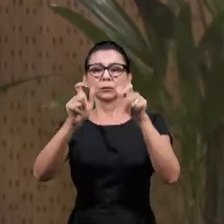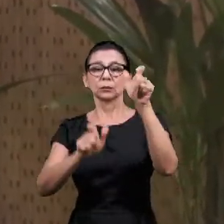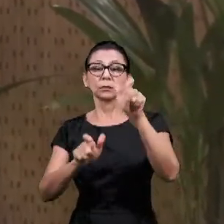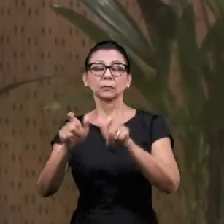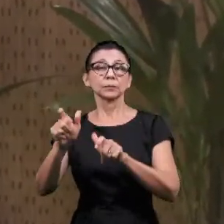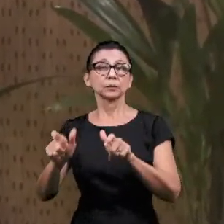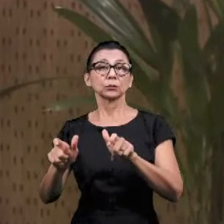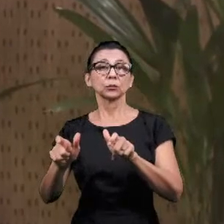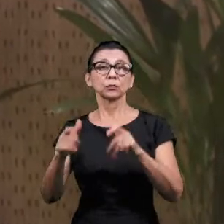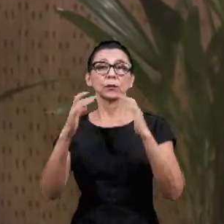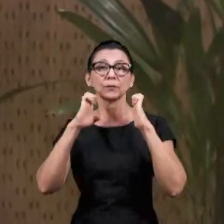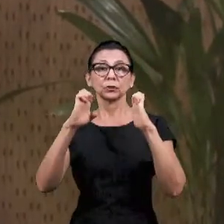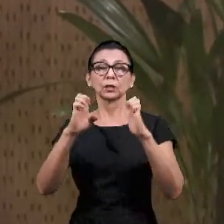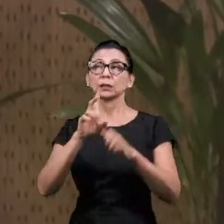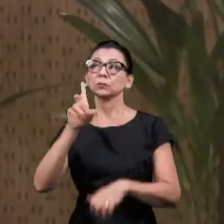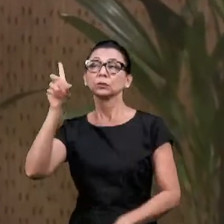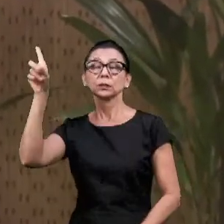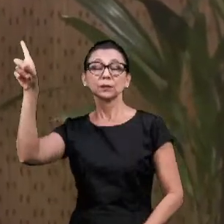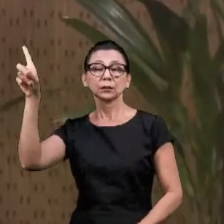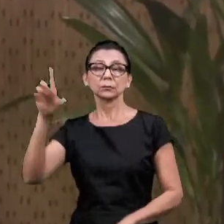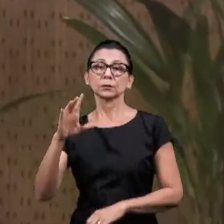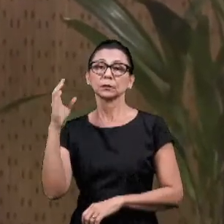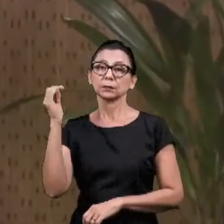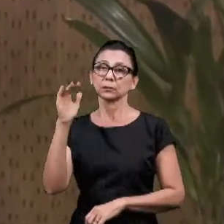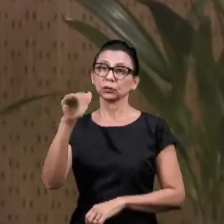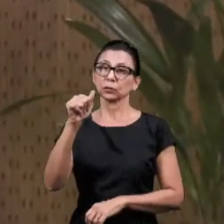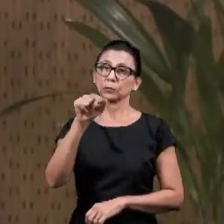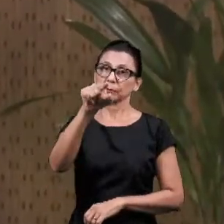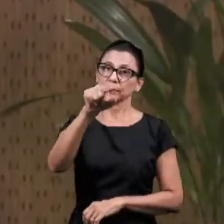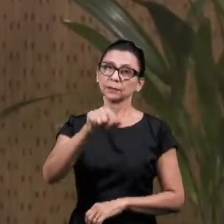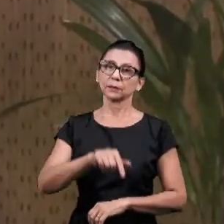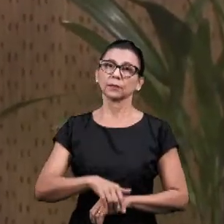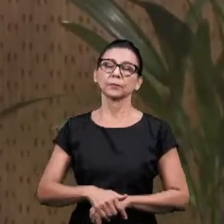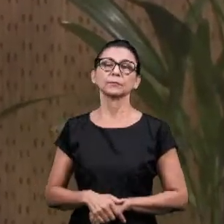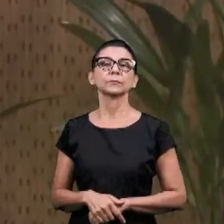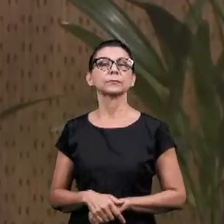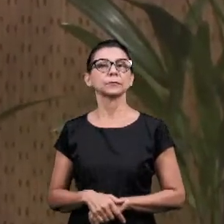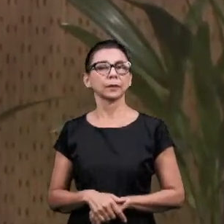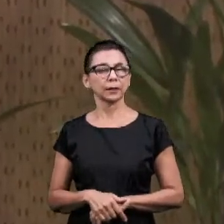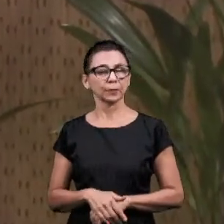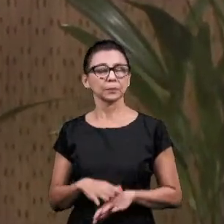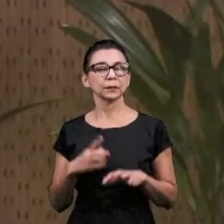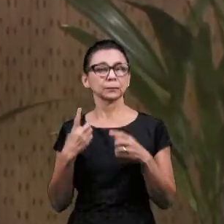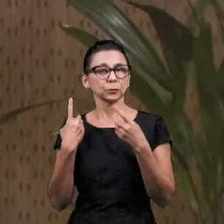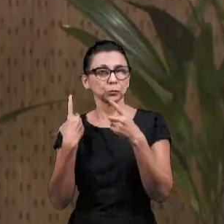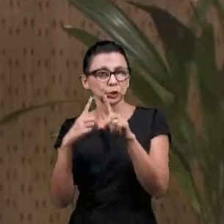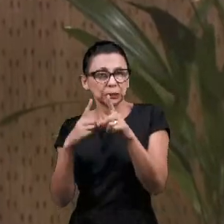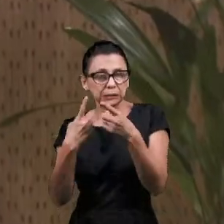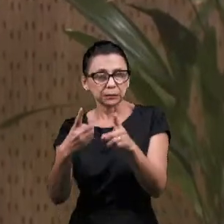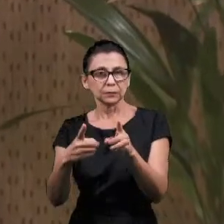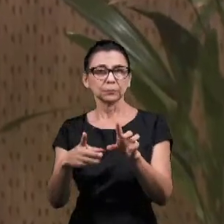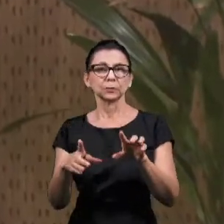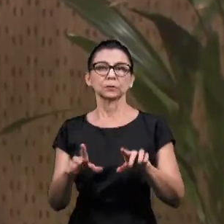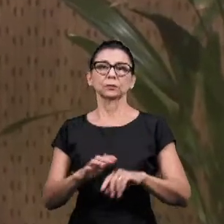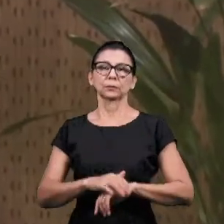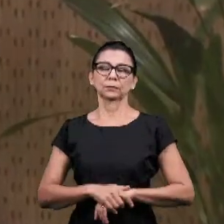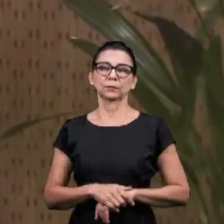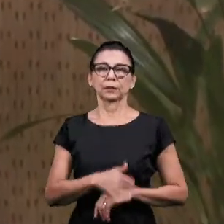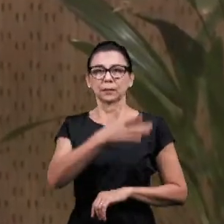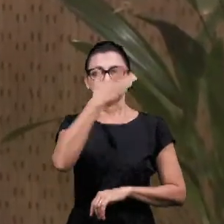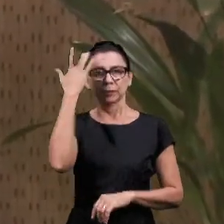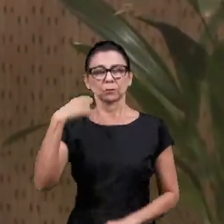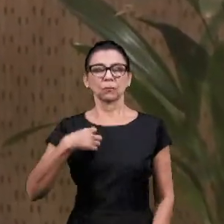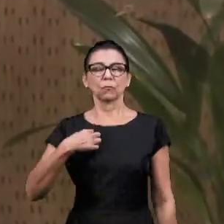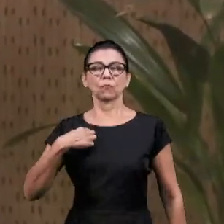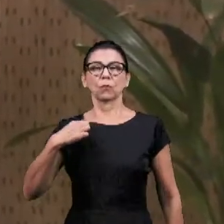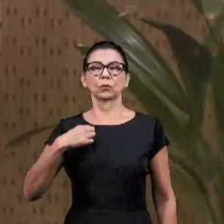para quem que o Senhor disse isso? Para você, para mim, para os seus discípulos, para aqueles que estão dispostos a ouvir a